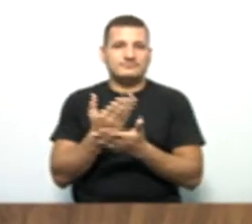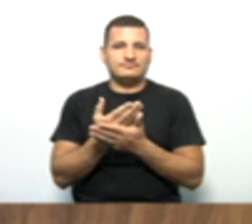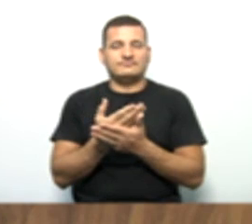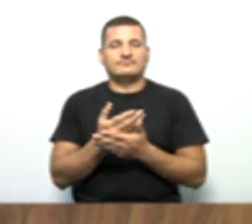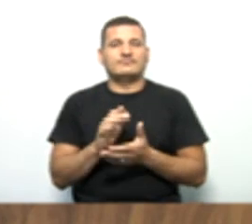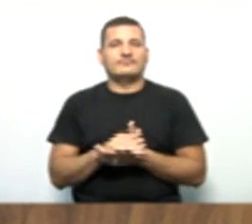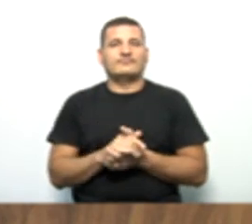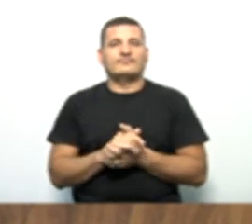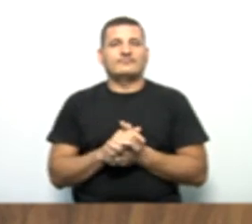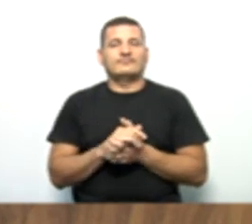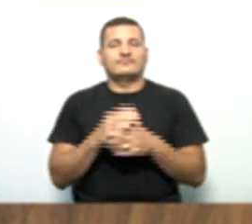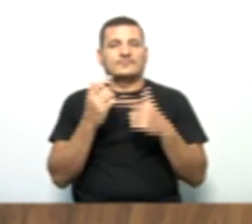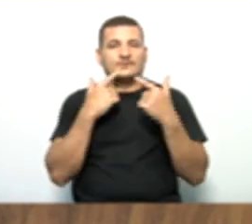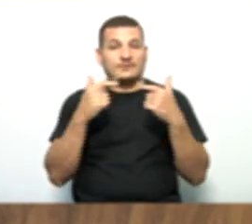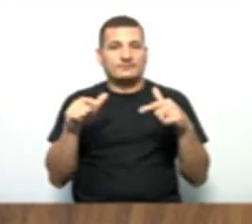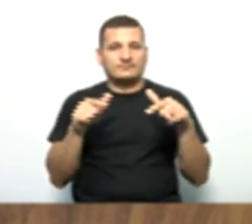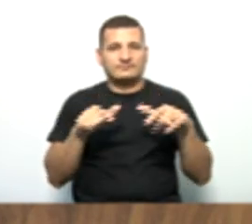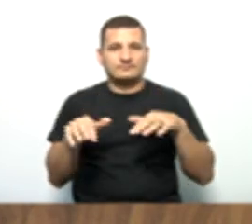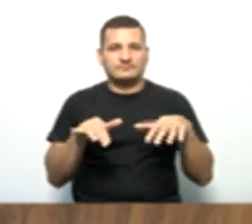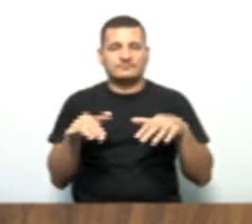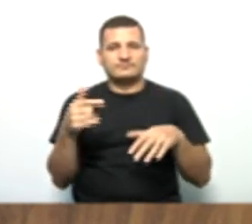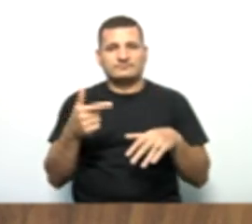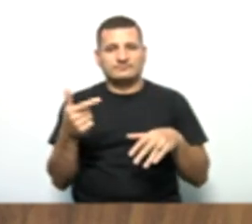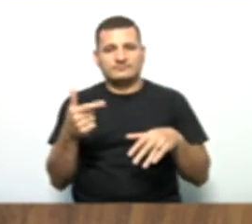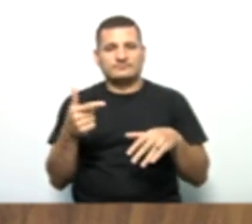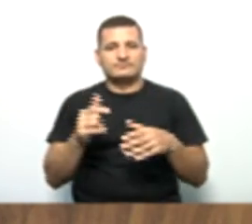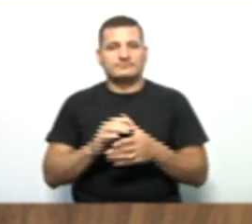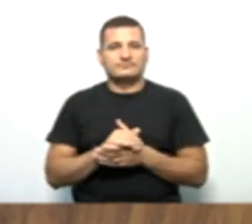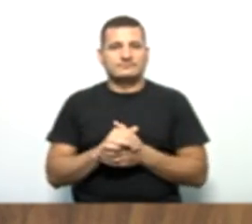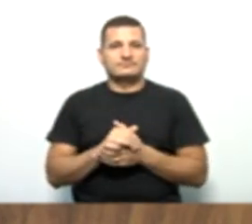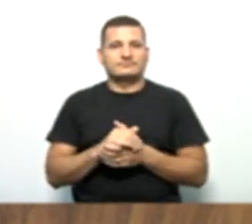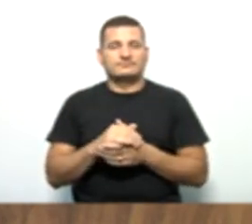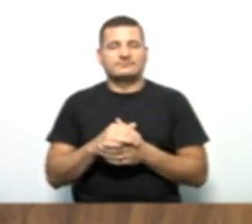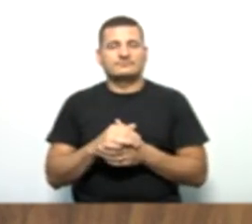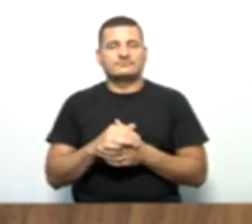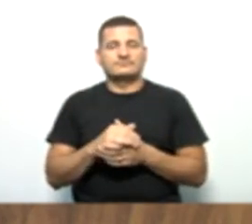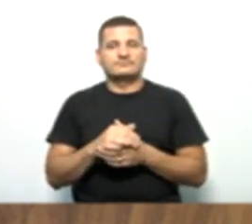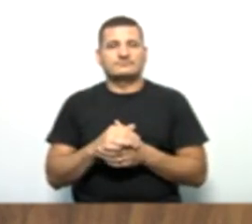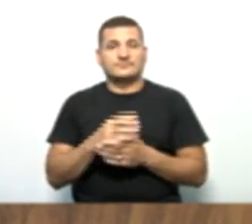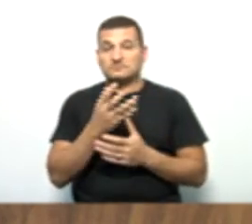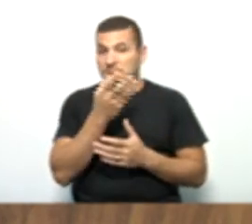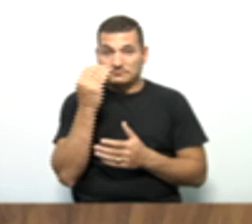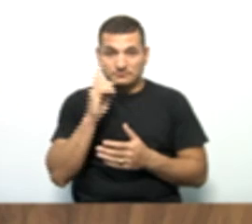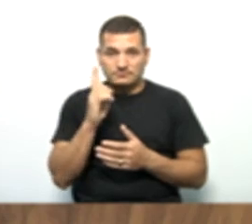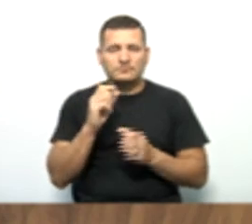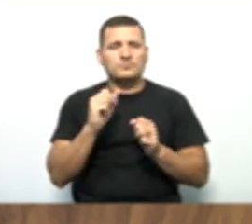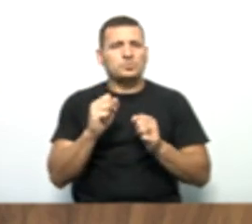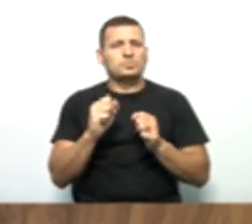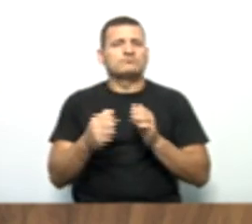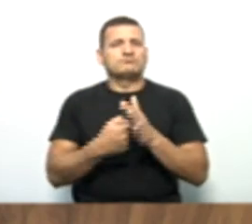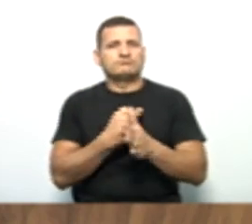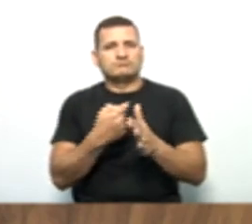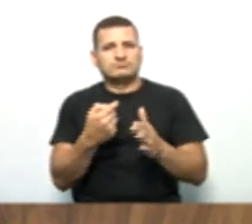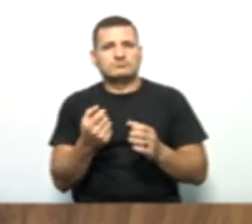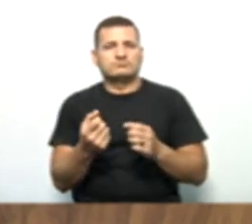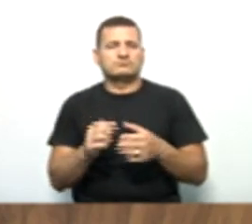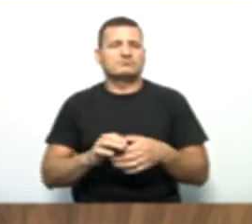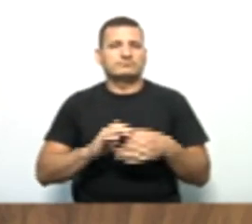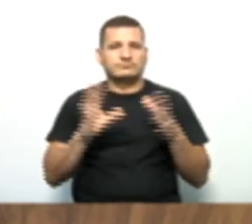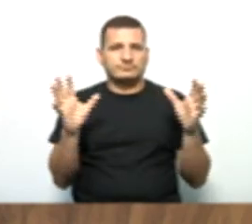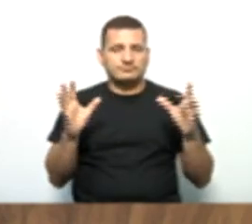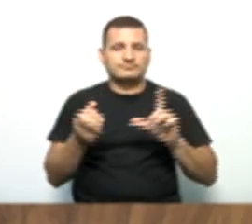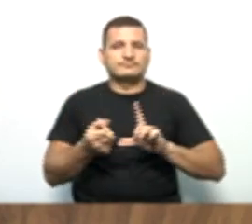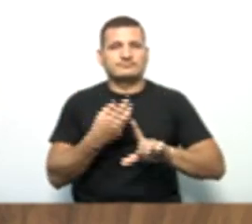Programação 2. A aula hoje está muito legal. Muito bem. E não esqueçam, participe da aula, que é muito